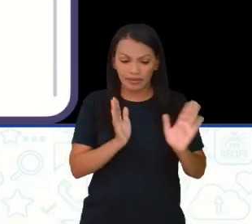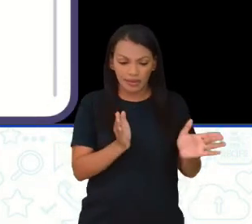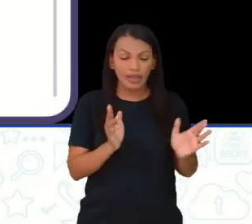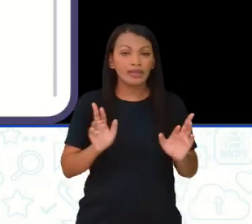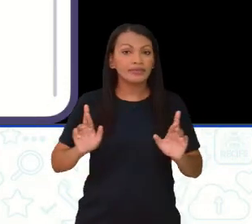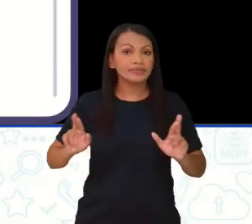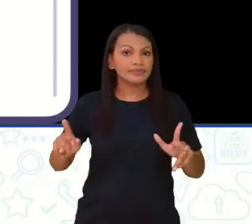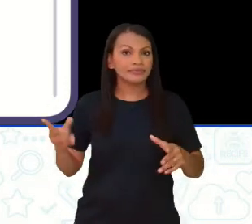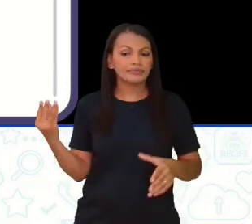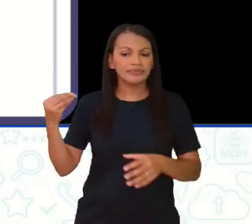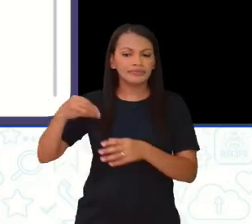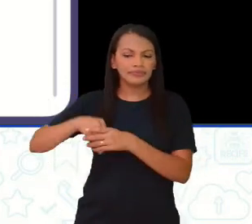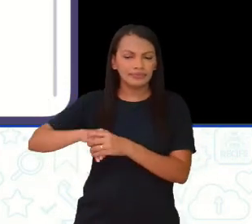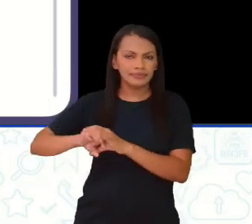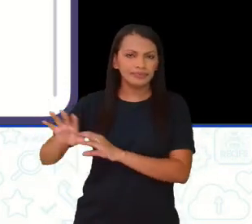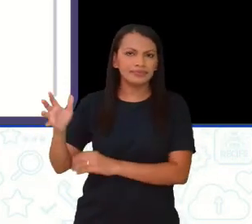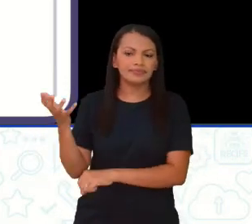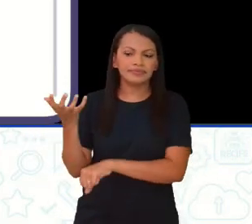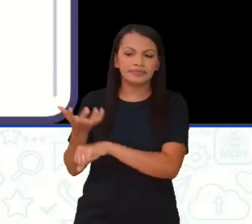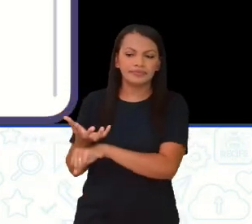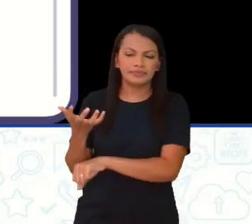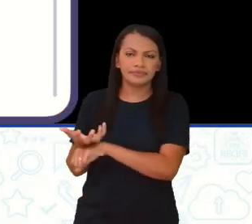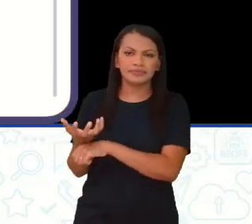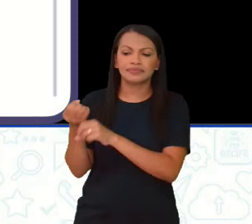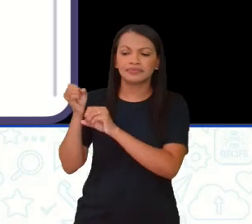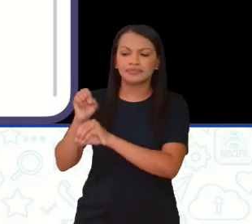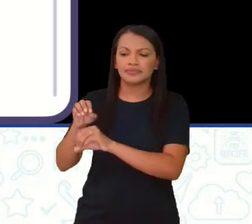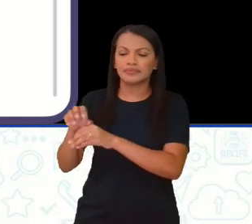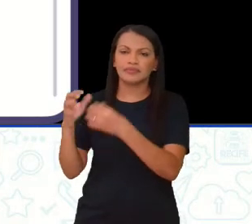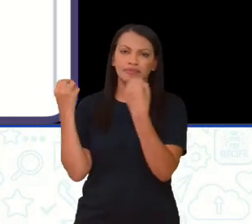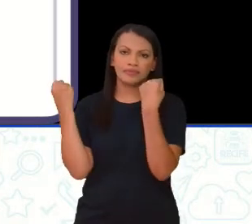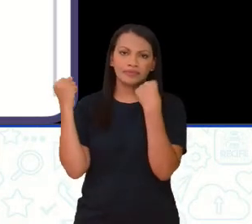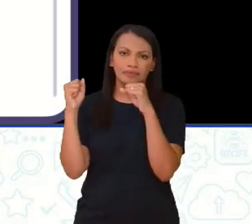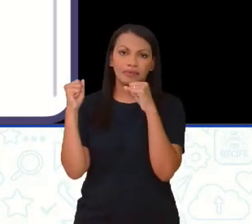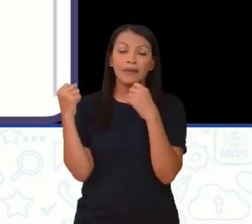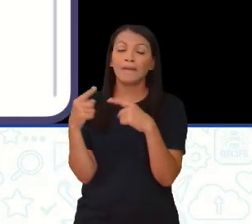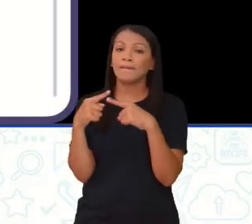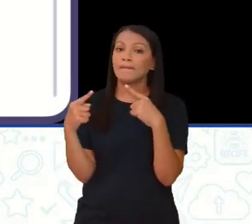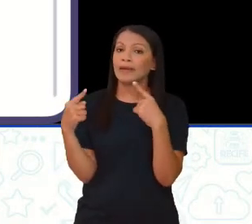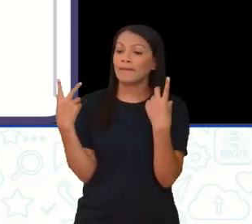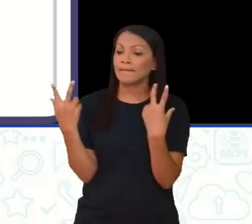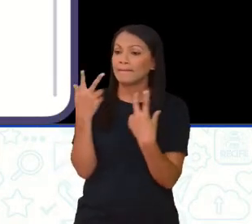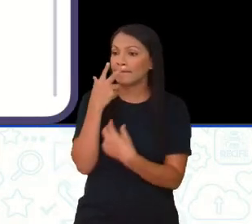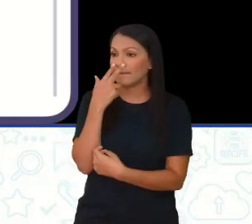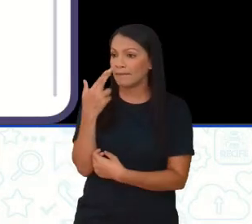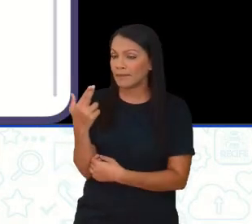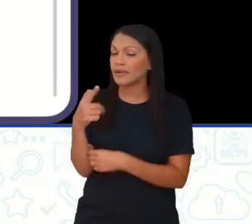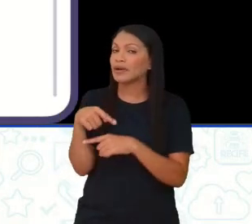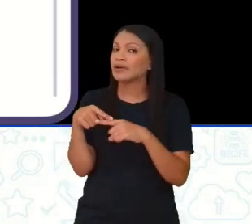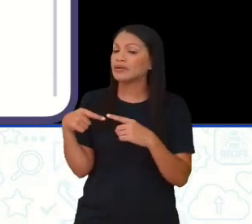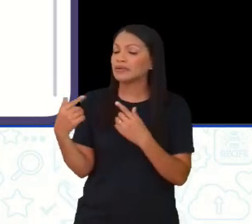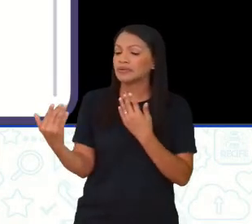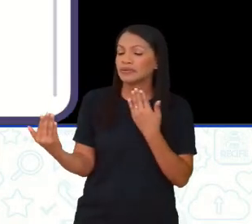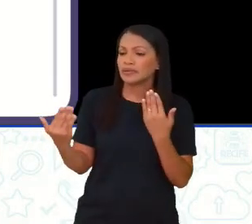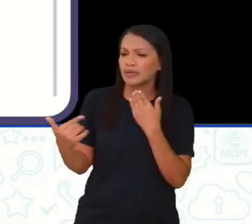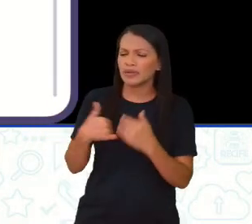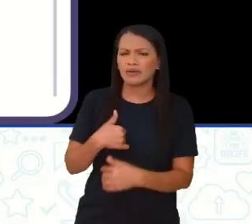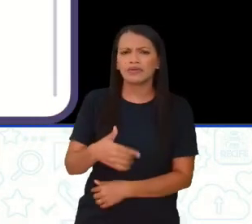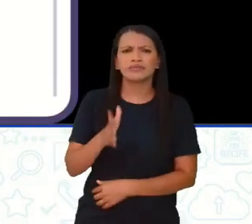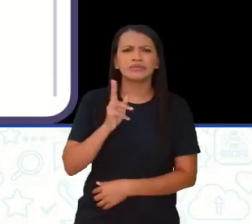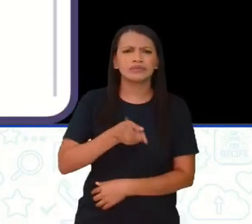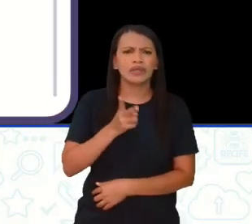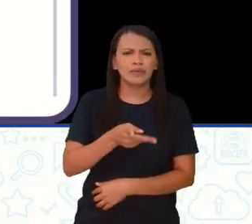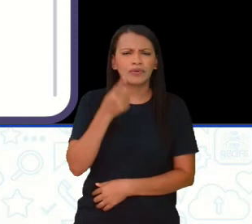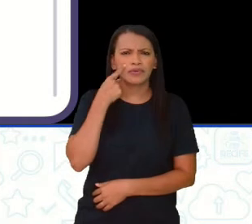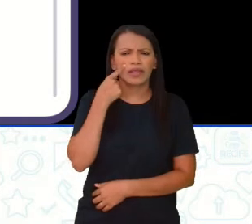dentro da nossa disciplina de educação física, e que são bem semelhantes, né? Mas eu sempre escuto